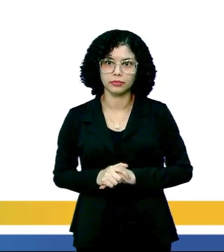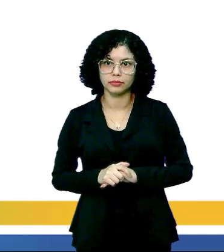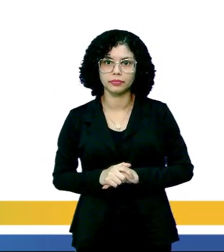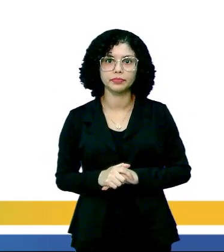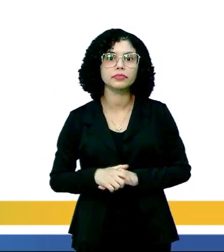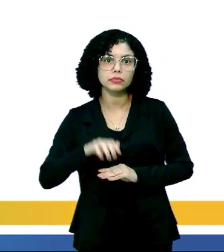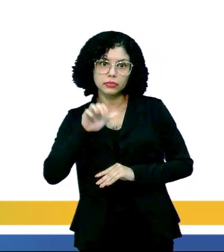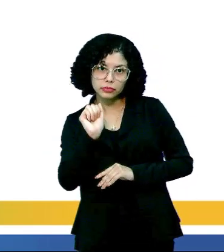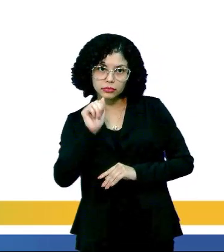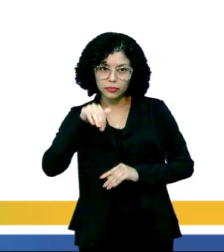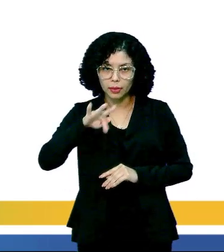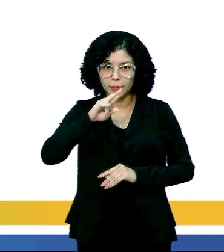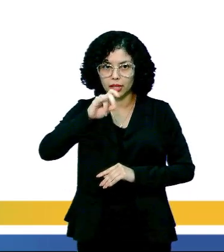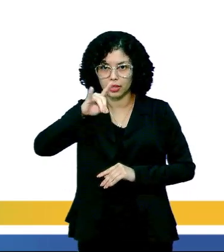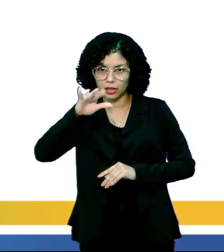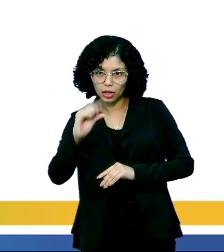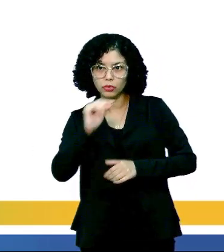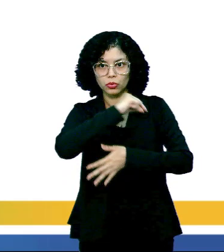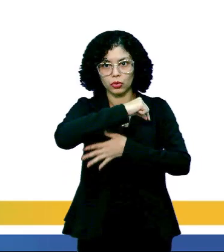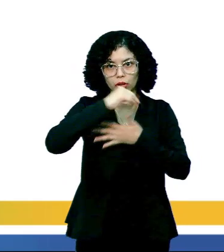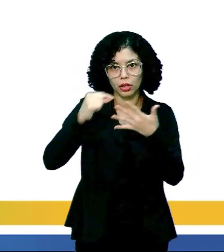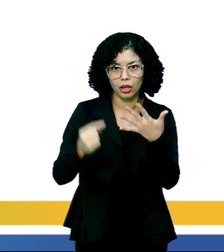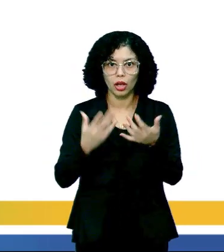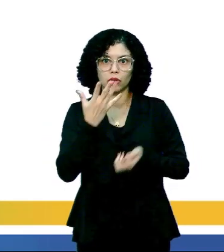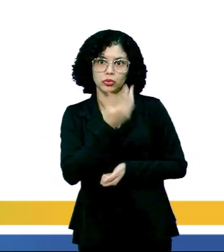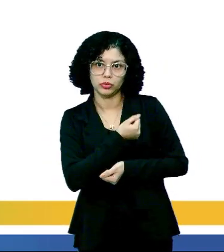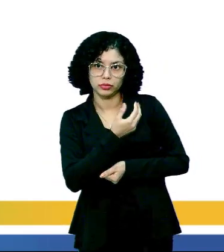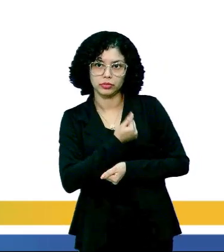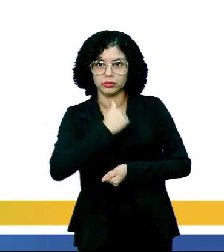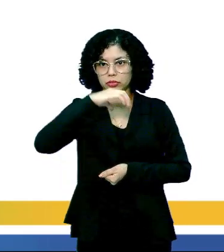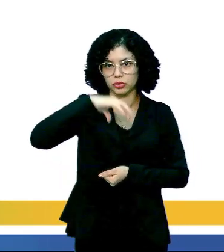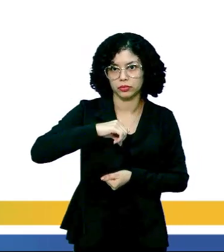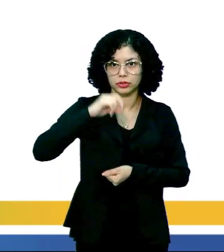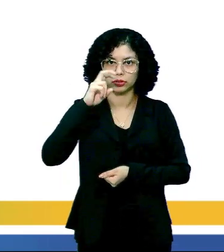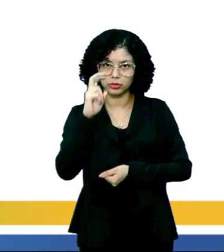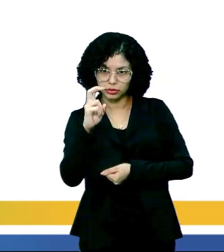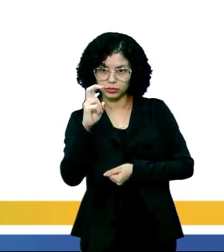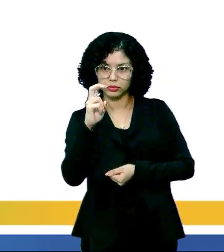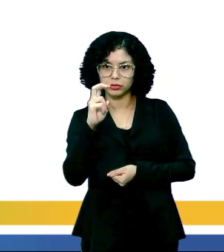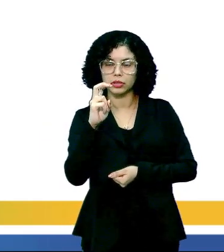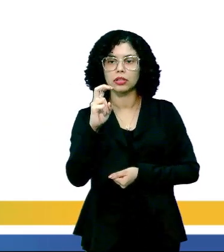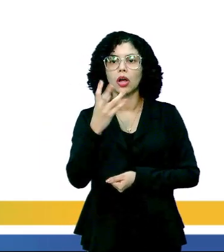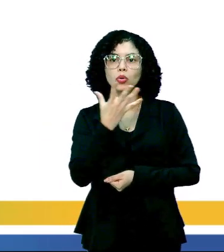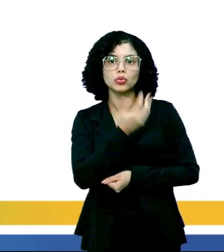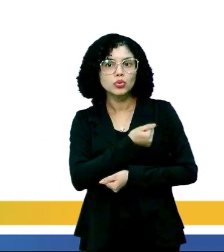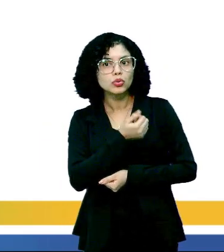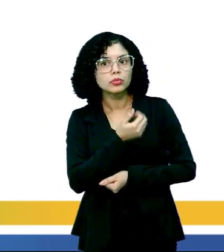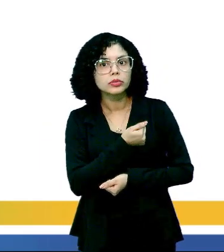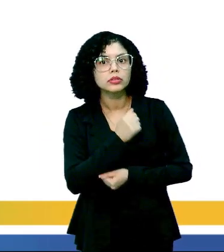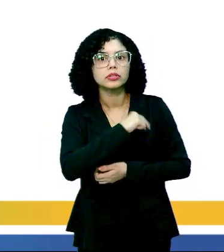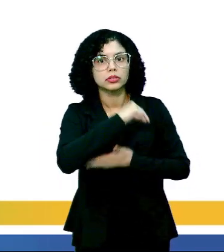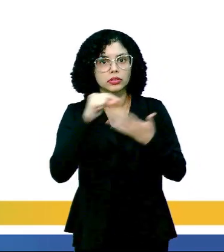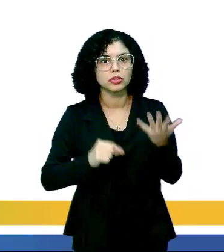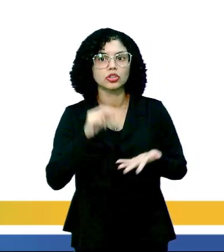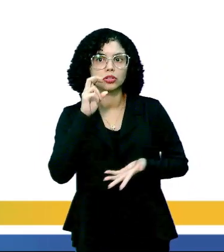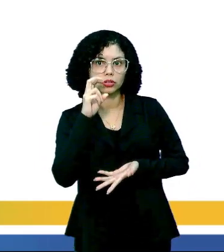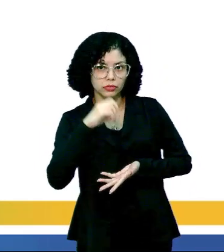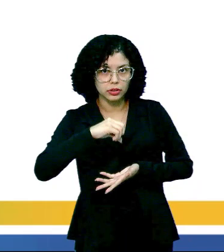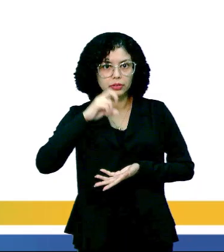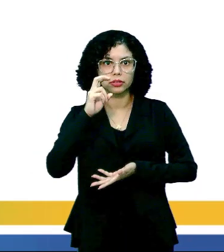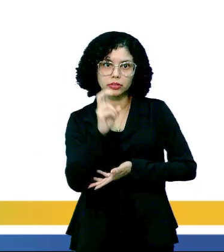o ameriço é o nome dado ao elemento químico com o número atômico 95. Então o número atômico desse elemento ele